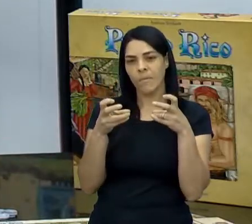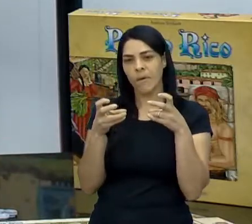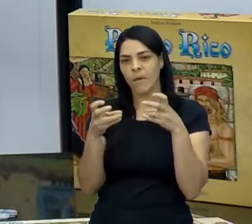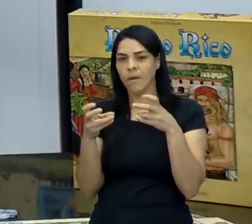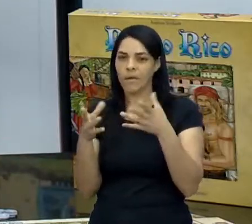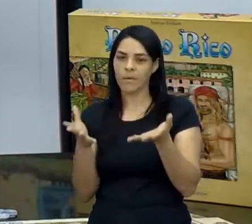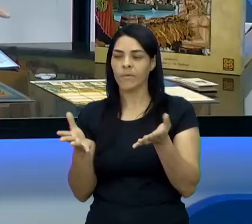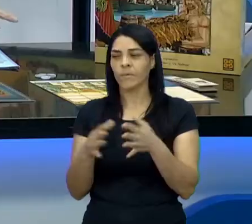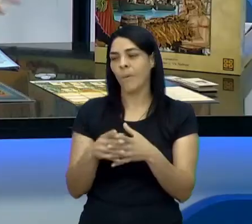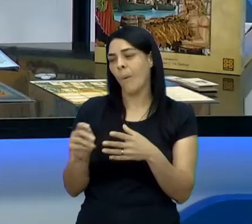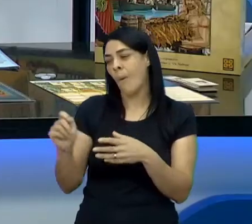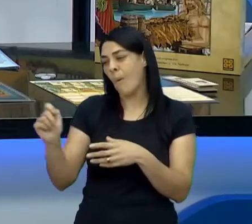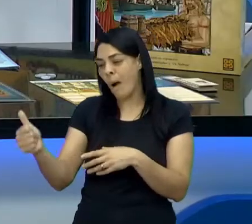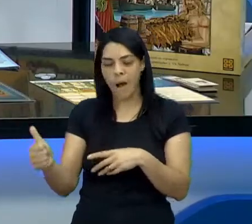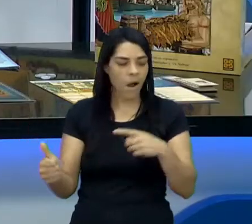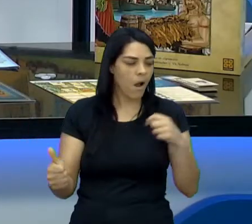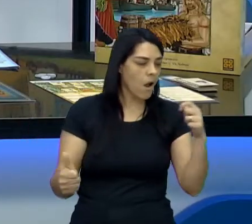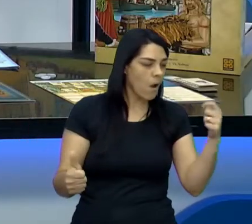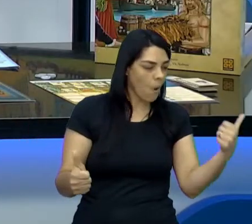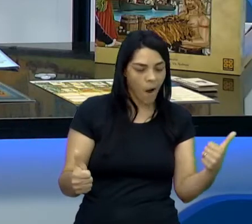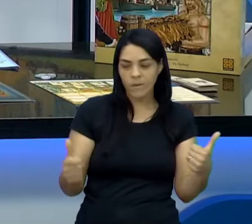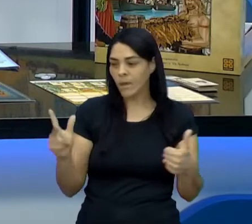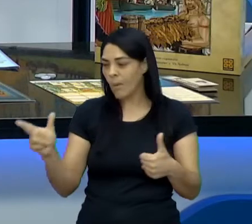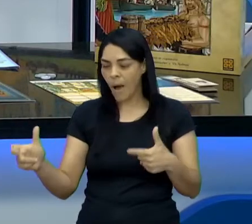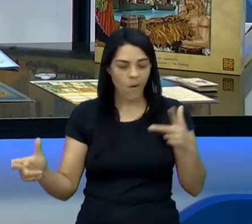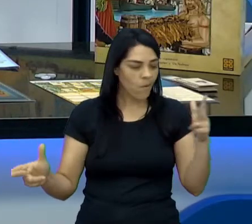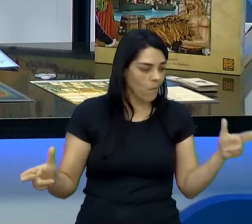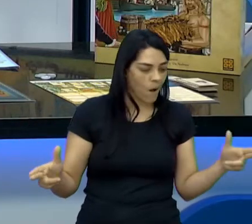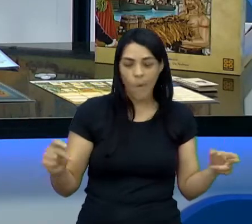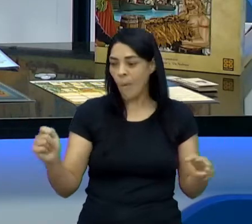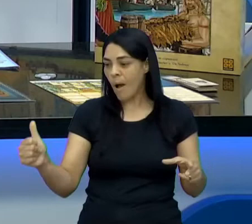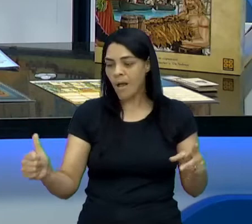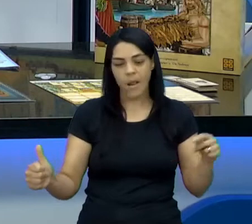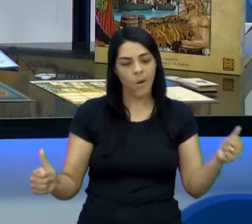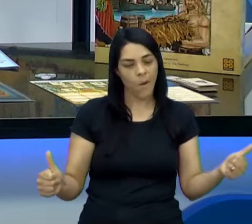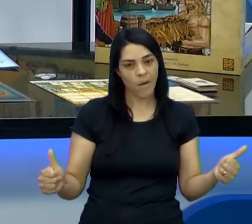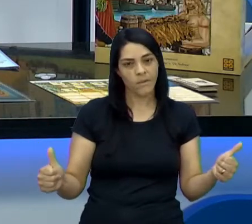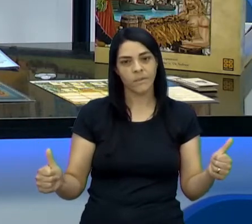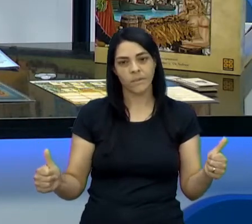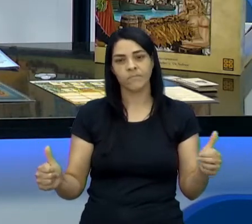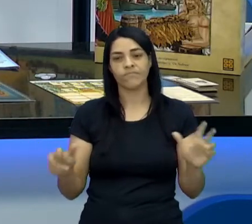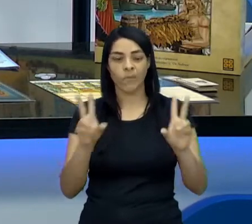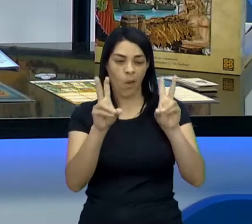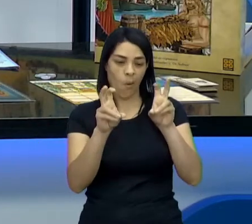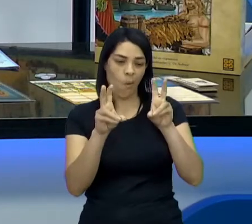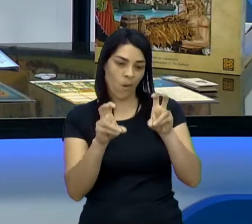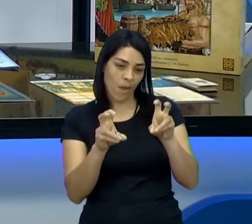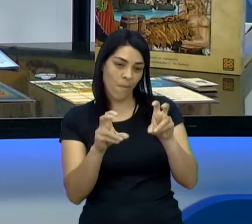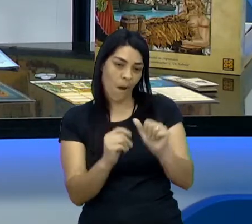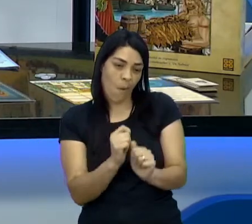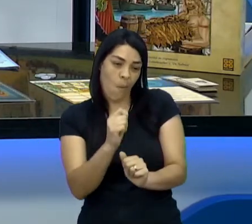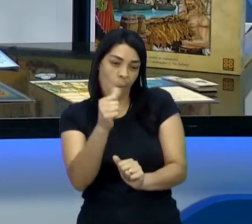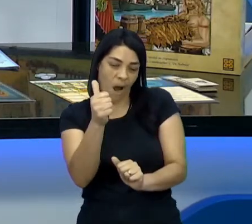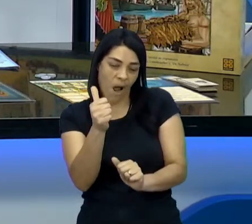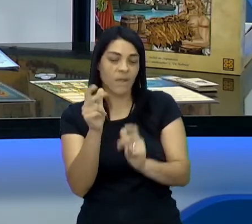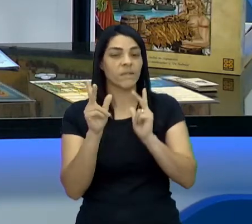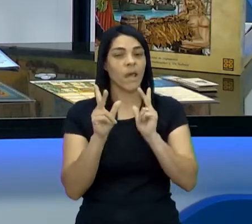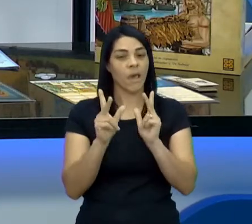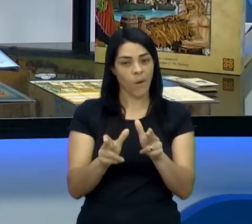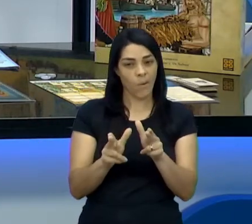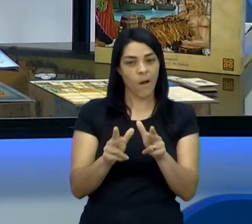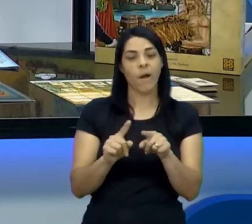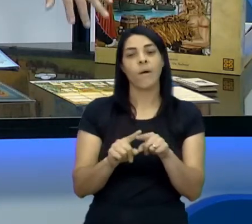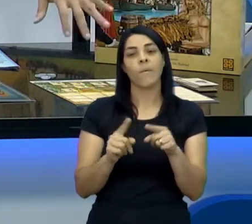do Agrícola e o manual do Porto Rico. Porque, além do tema ser levemente parecido, afinal, tipo, Porto Rico você é